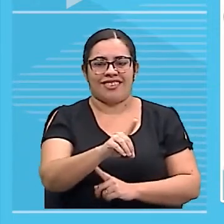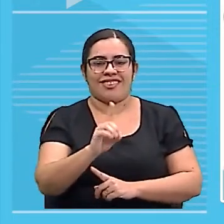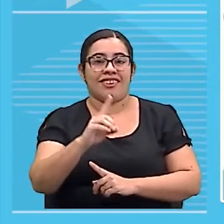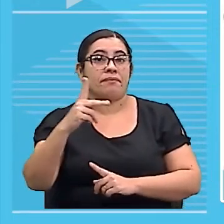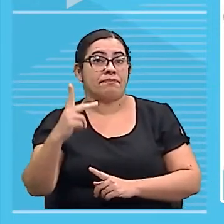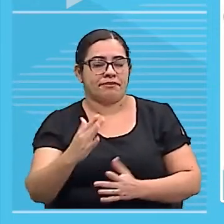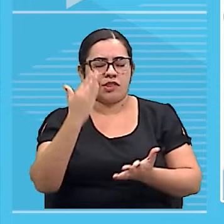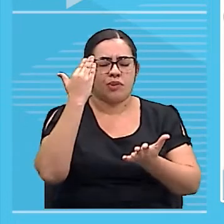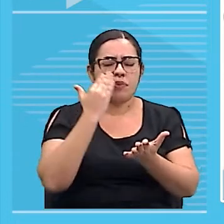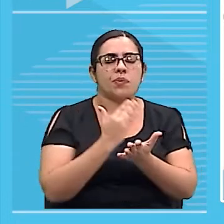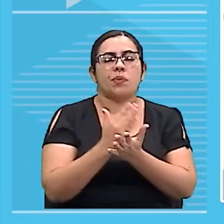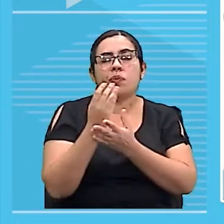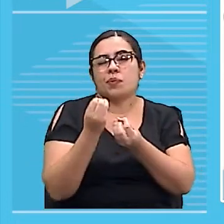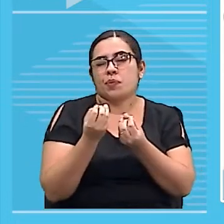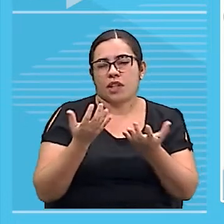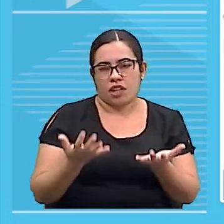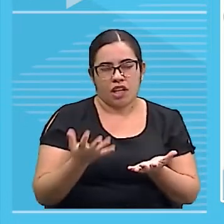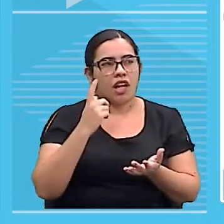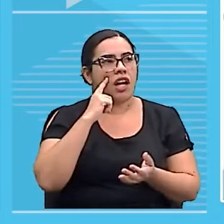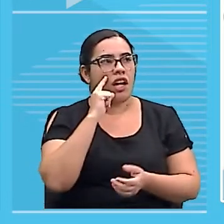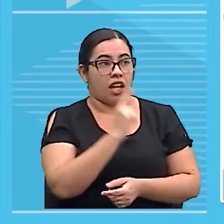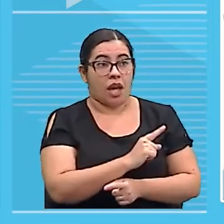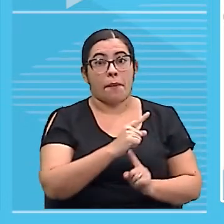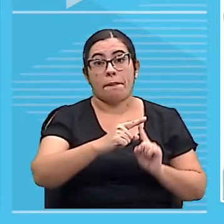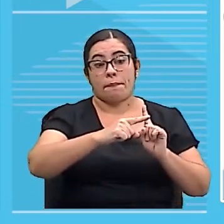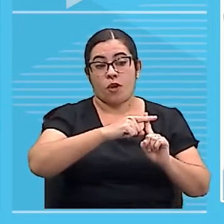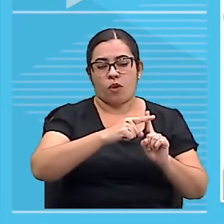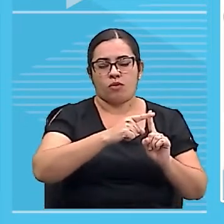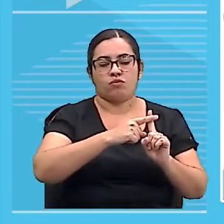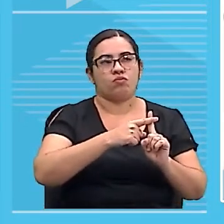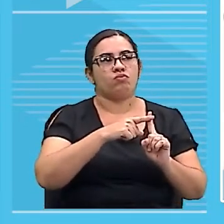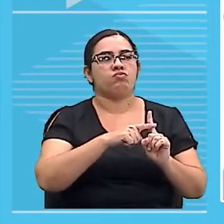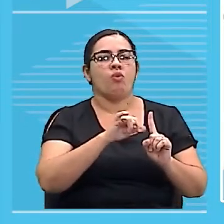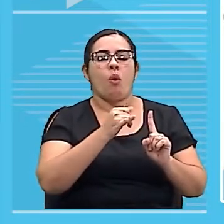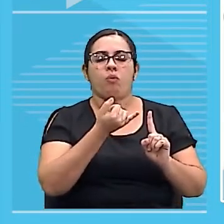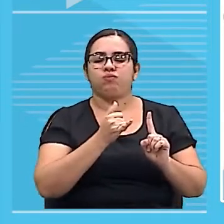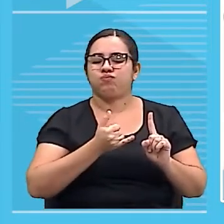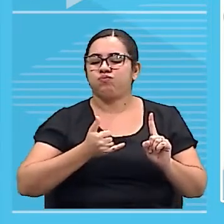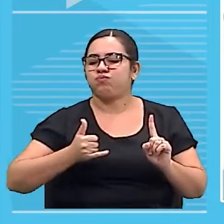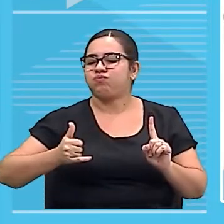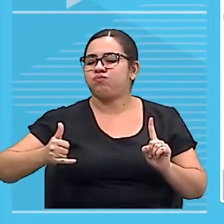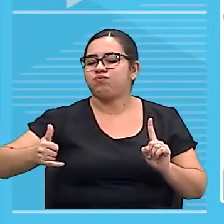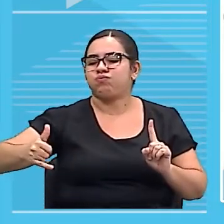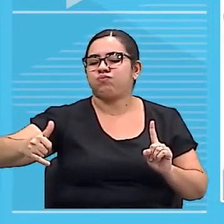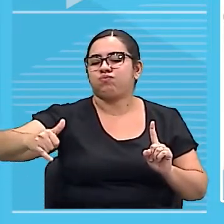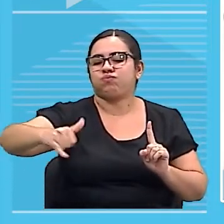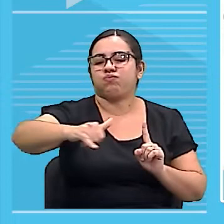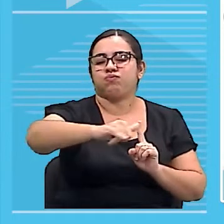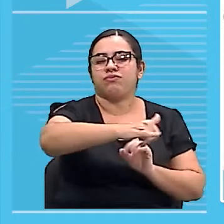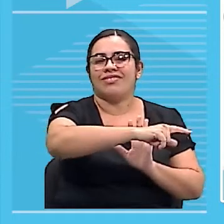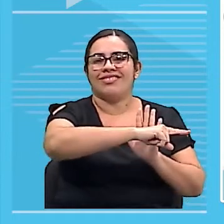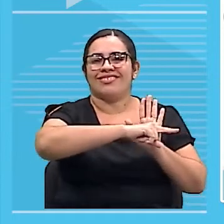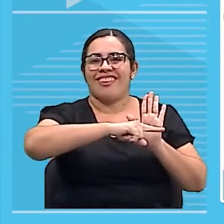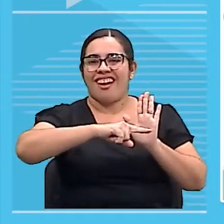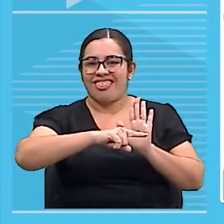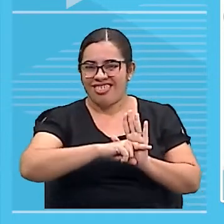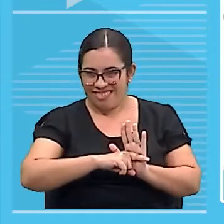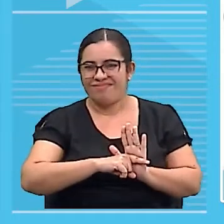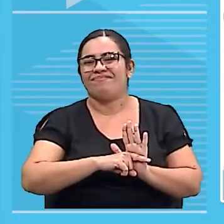começa e pelo positivo e vamos chegar até O negativo esse é o